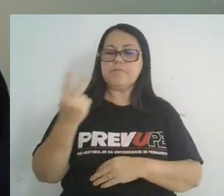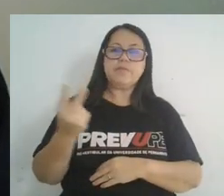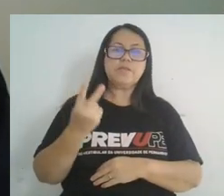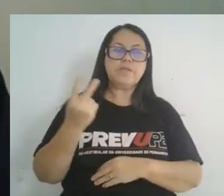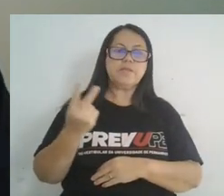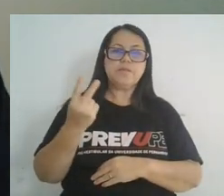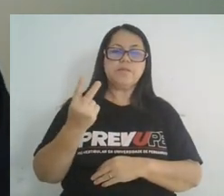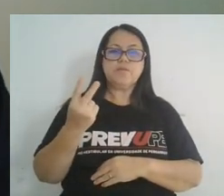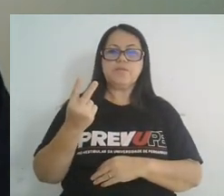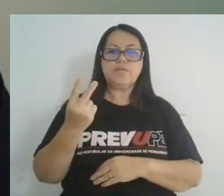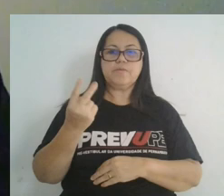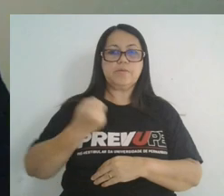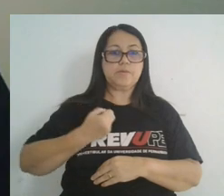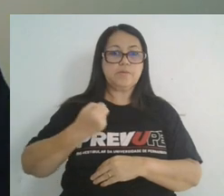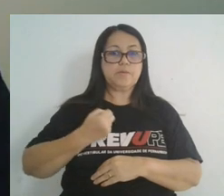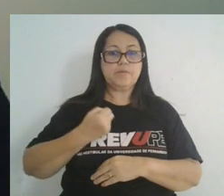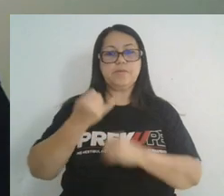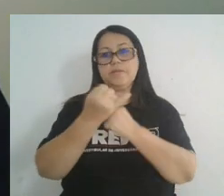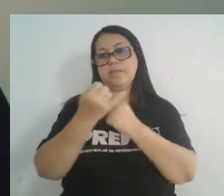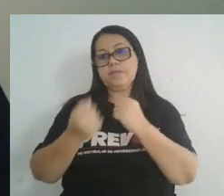a coeficiente de atrito